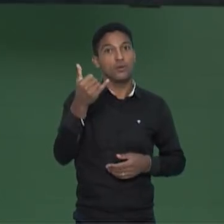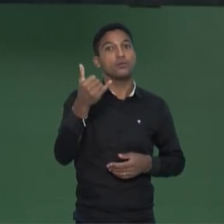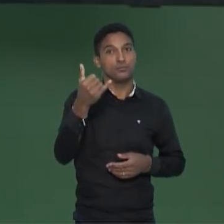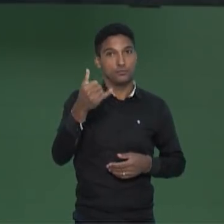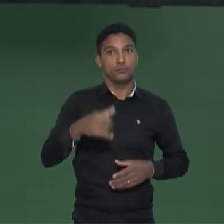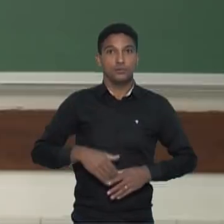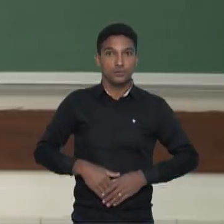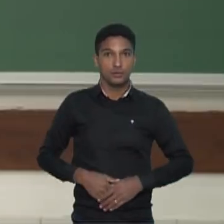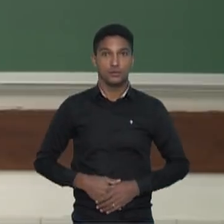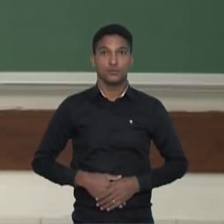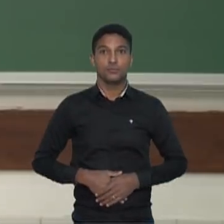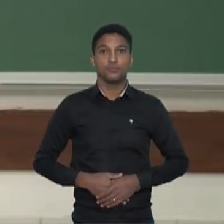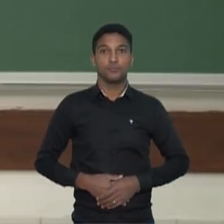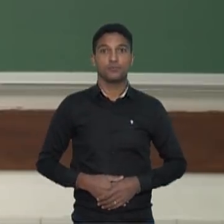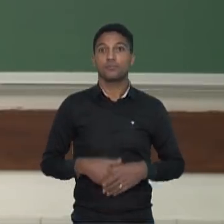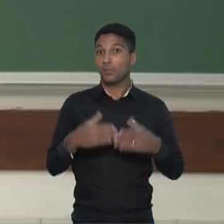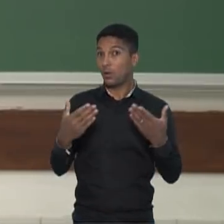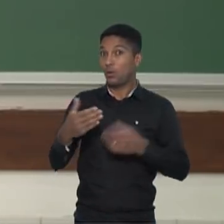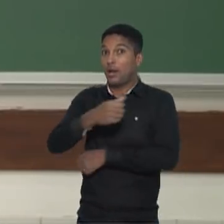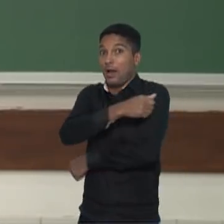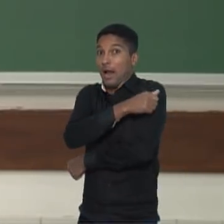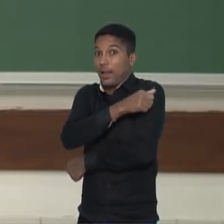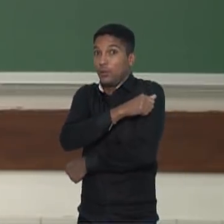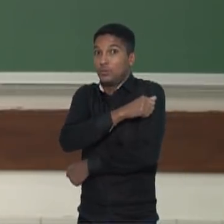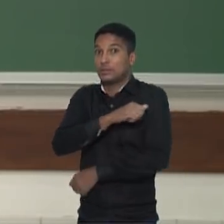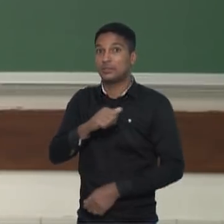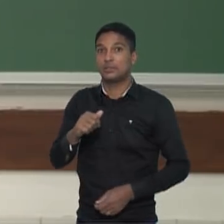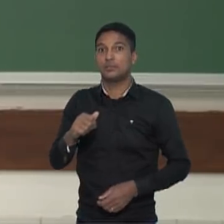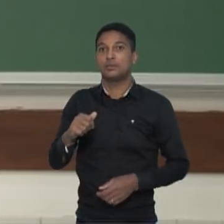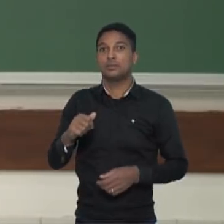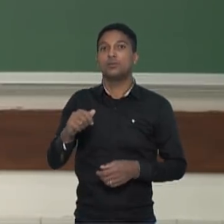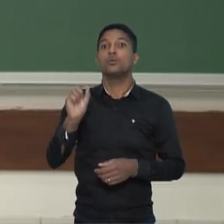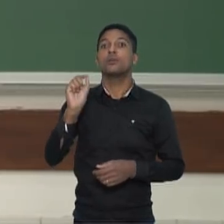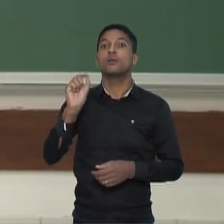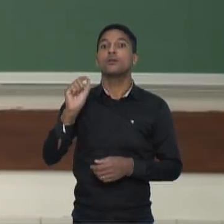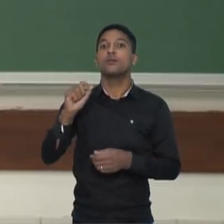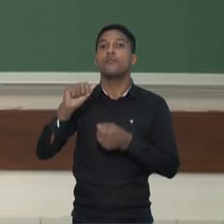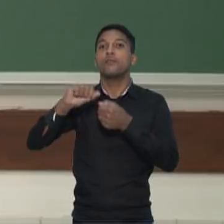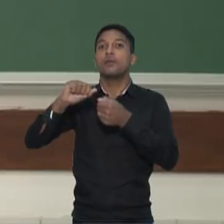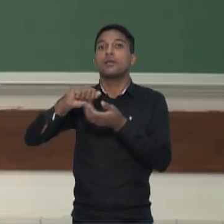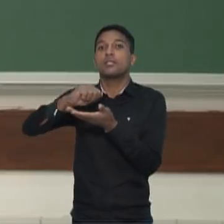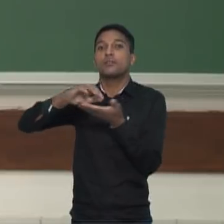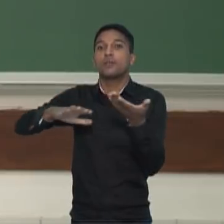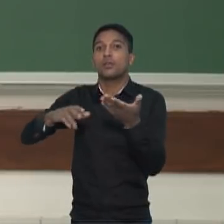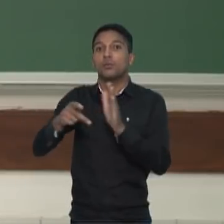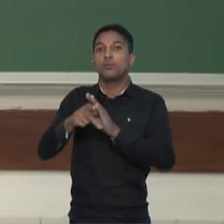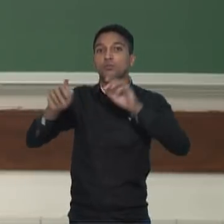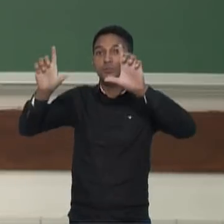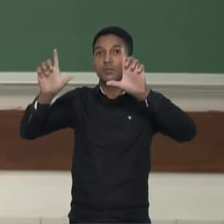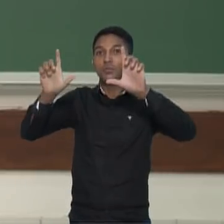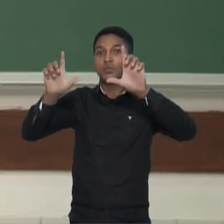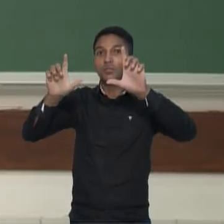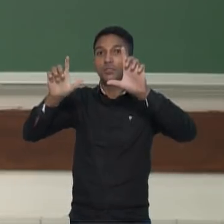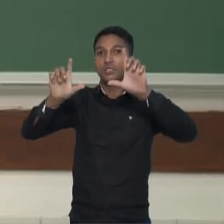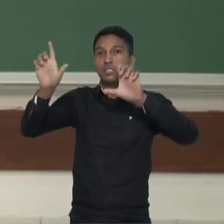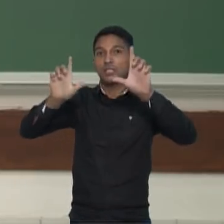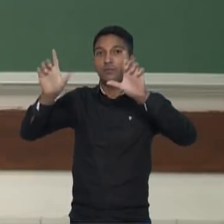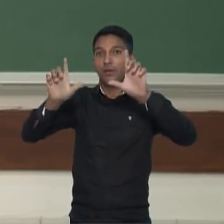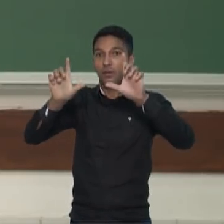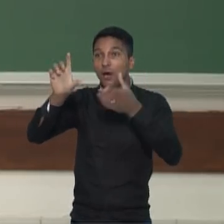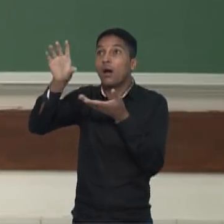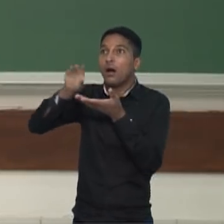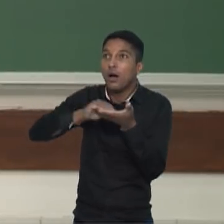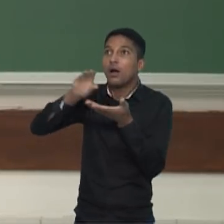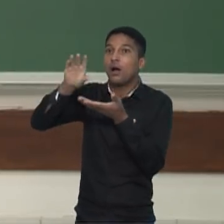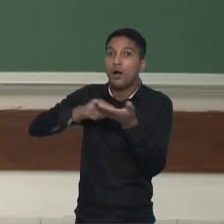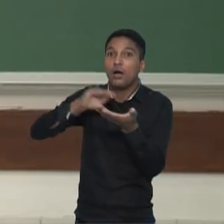recurso. Já você, que está realizando as atividades pela televisão, mantenha contato com o seu colégio para retirar